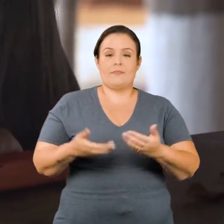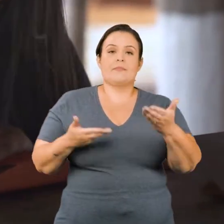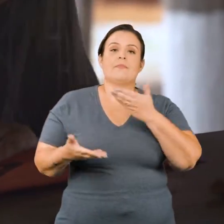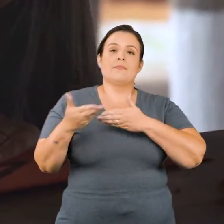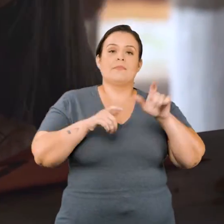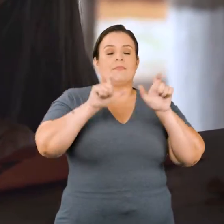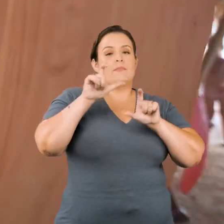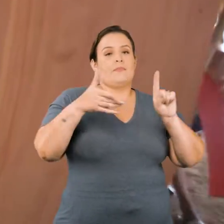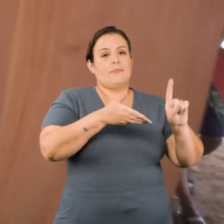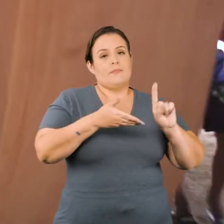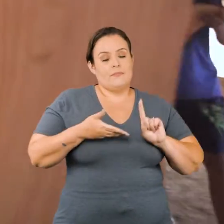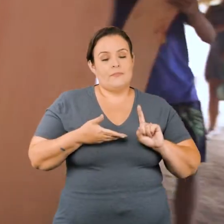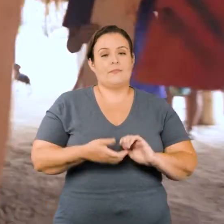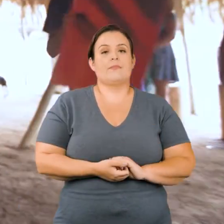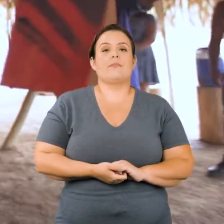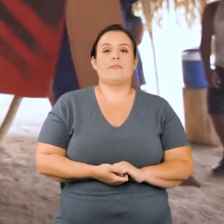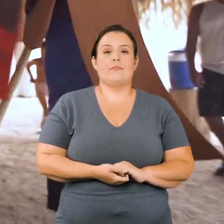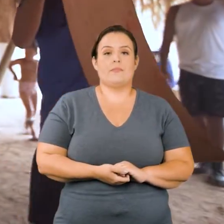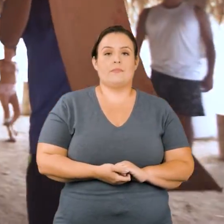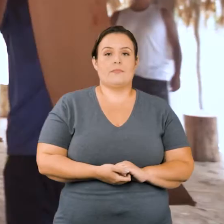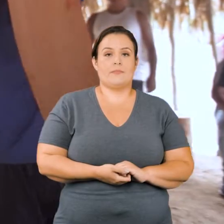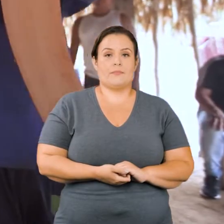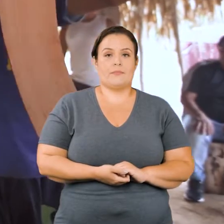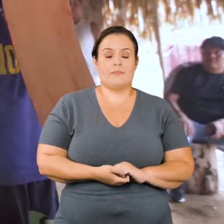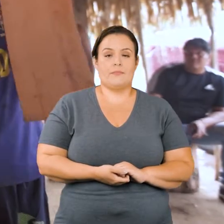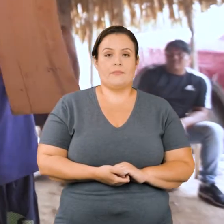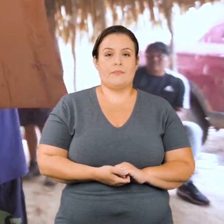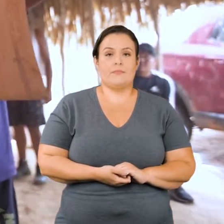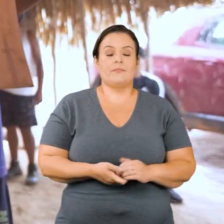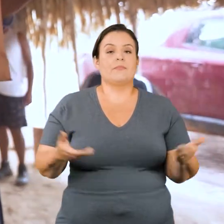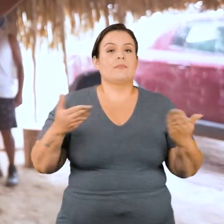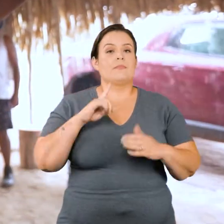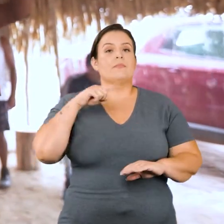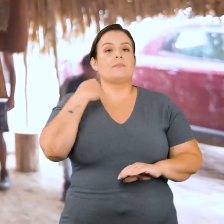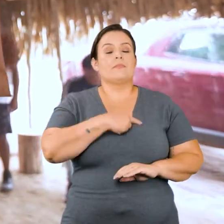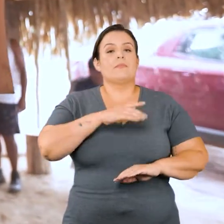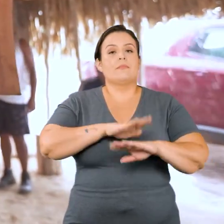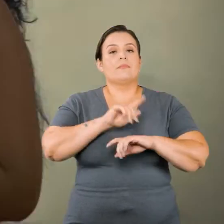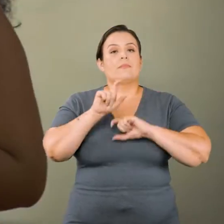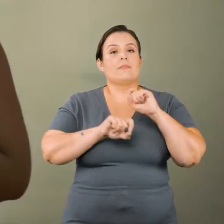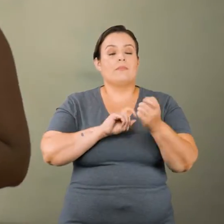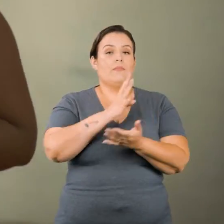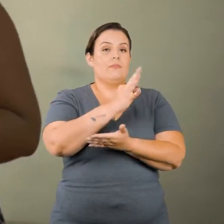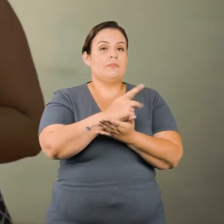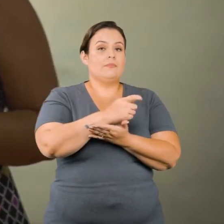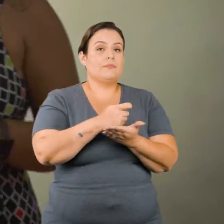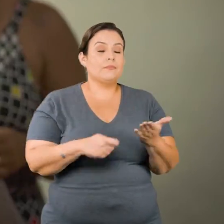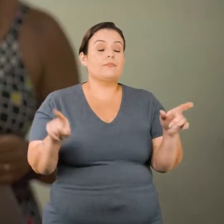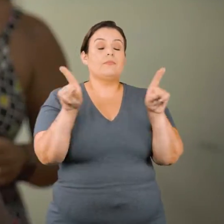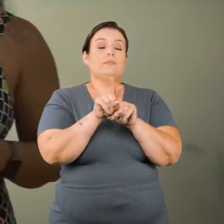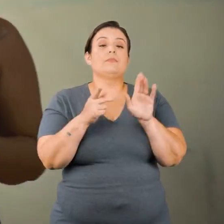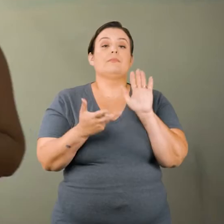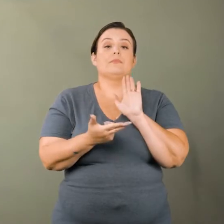ela recepciona as pessoas muito bem. Agora o que a gente vai fazer? Vamos produzir alguns